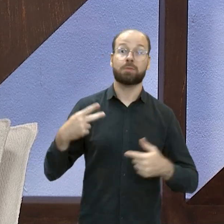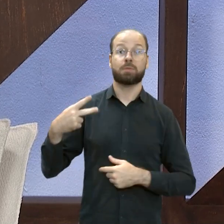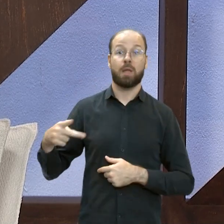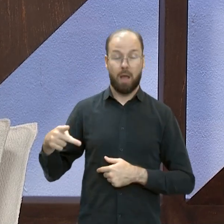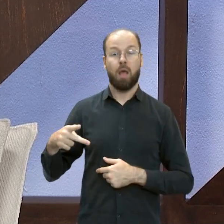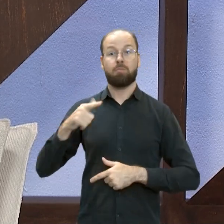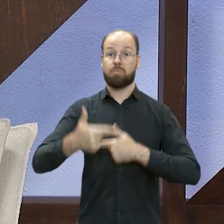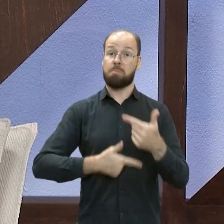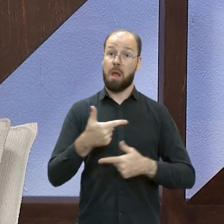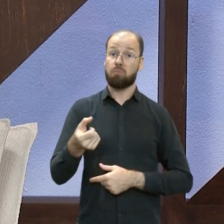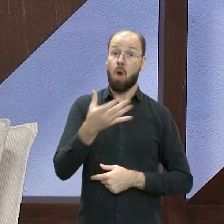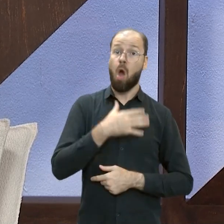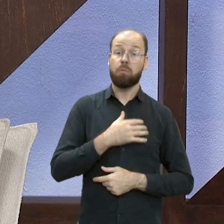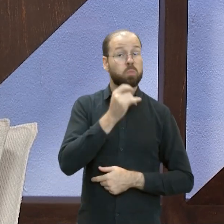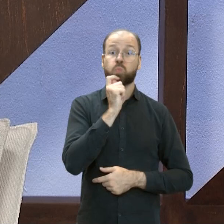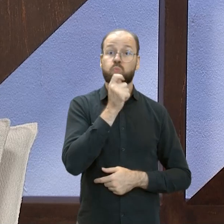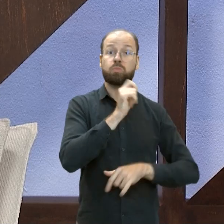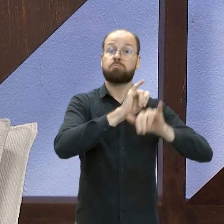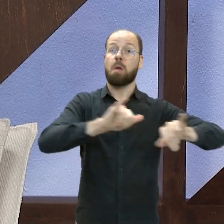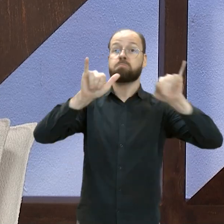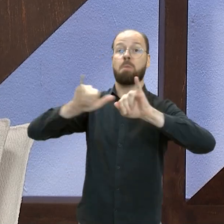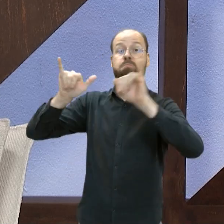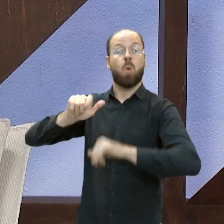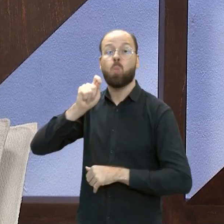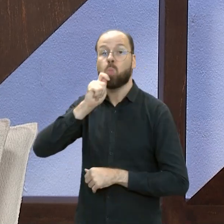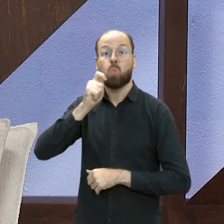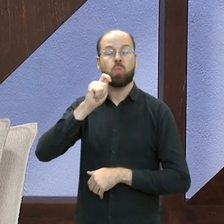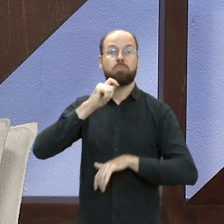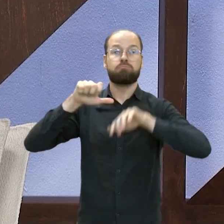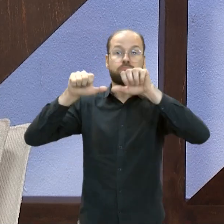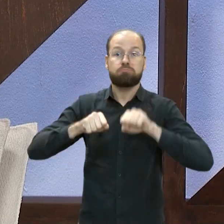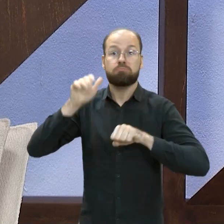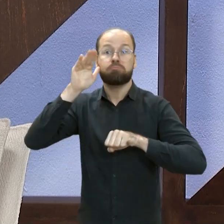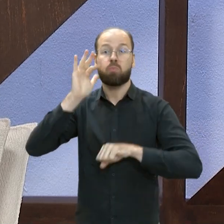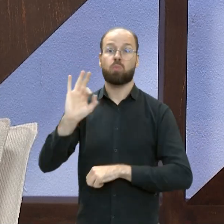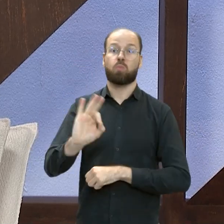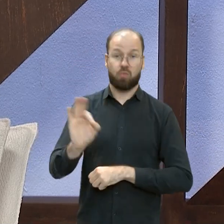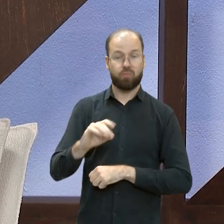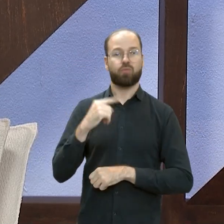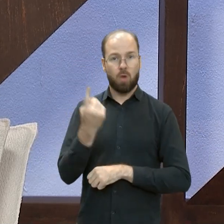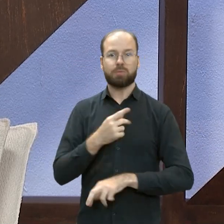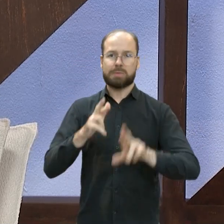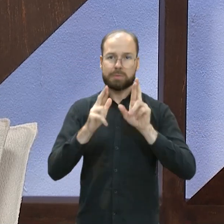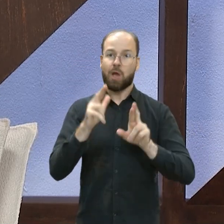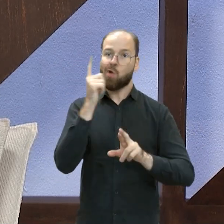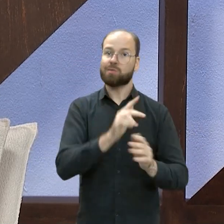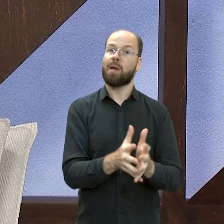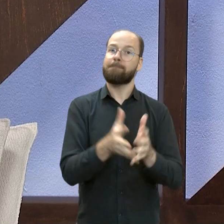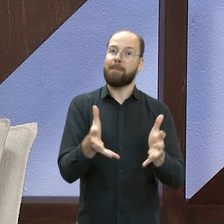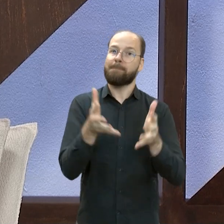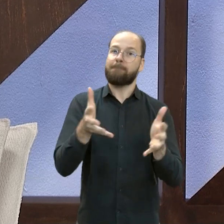são trabalhos inéditos, são escritos inéditos, né? Então, se a gente conseguir ampliar essa pesquisa,